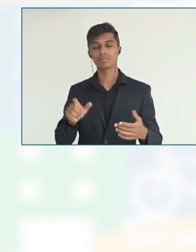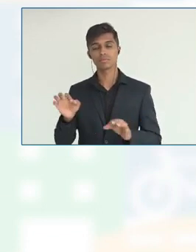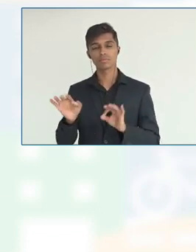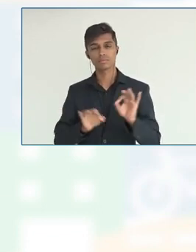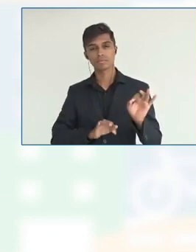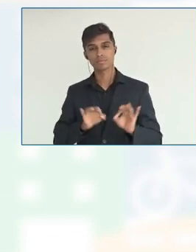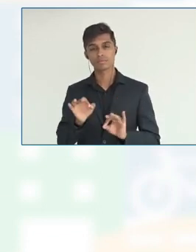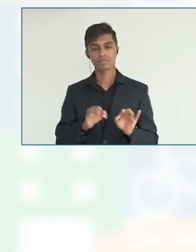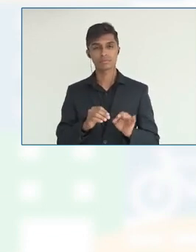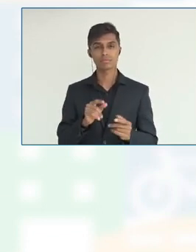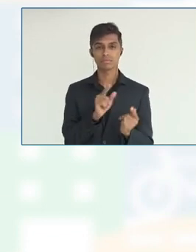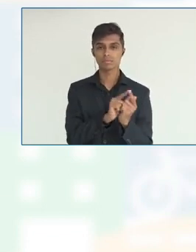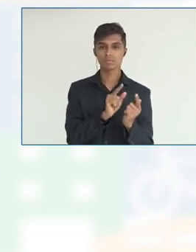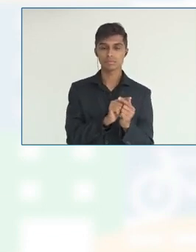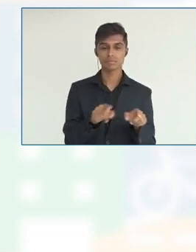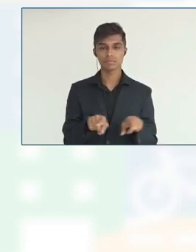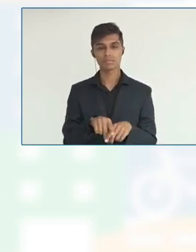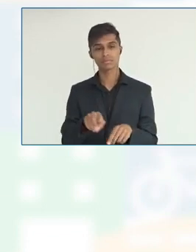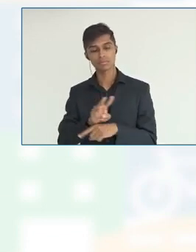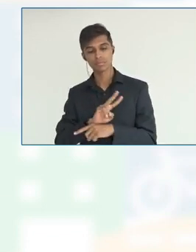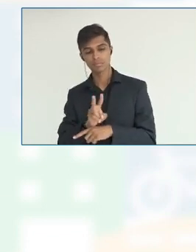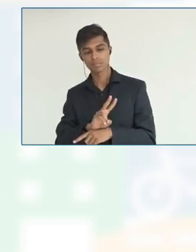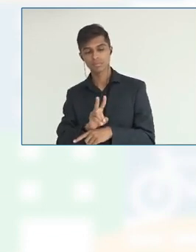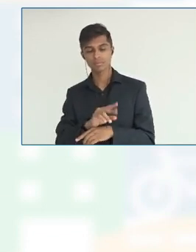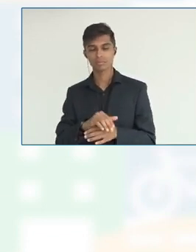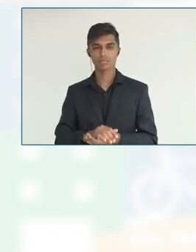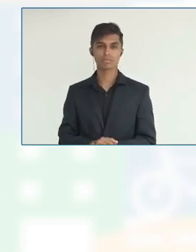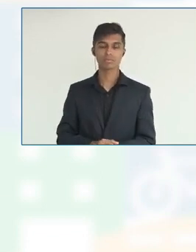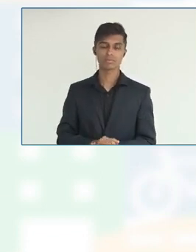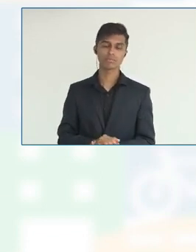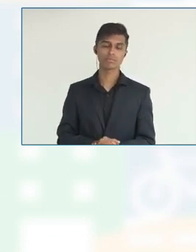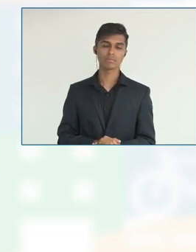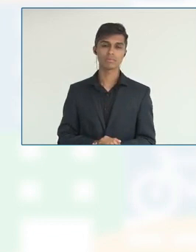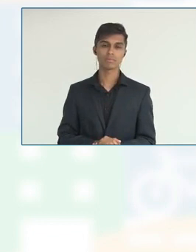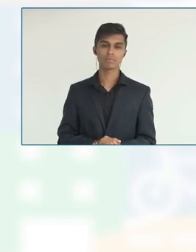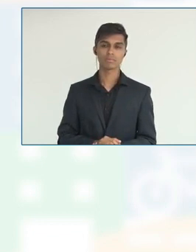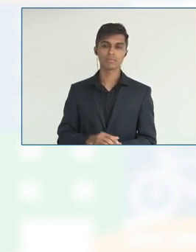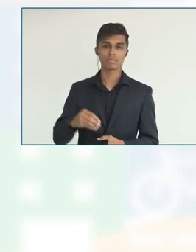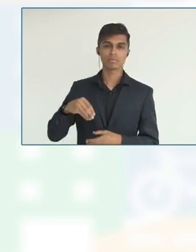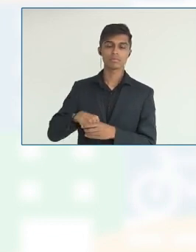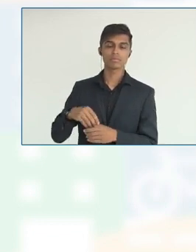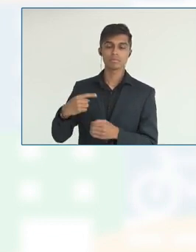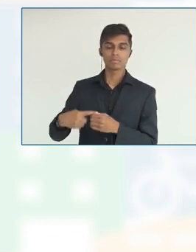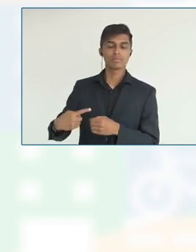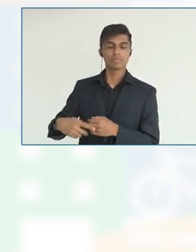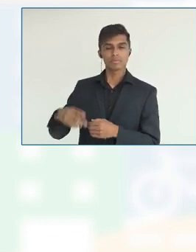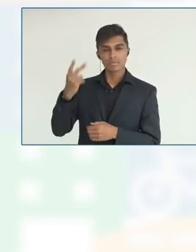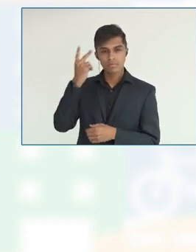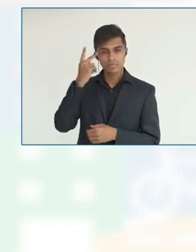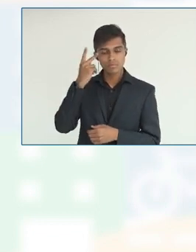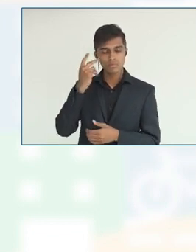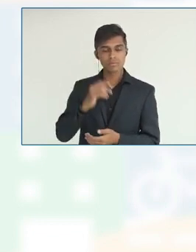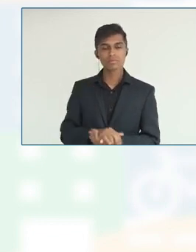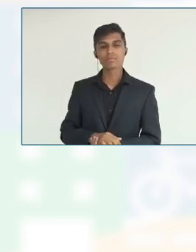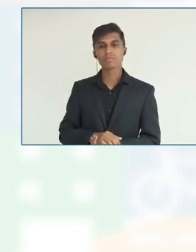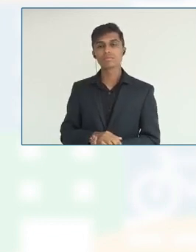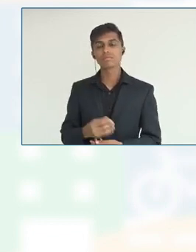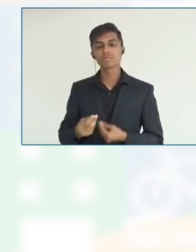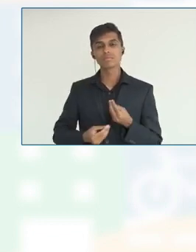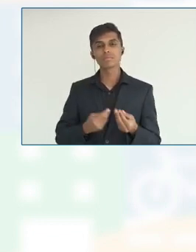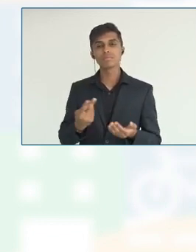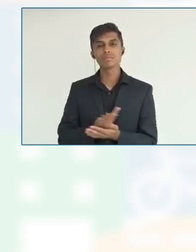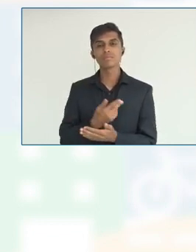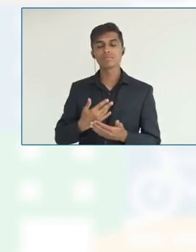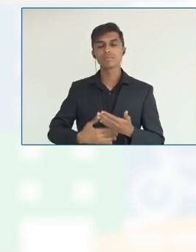a assistência e a vigilância de intoxicações na cidade de São Paulo. E como isso aconteceu ao longo do